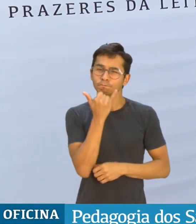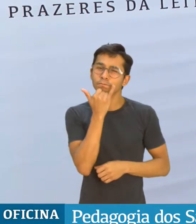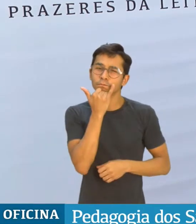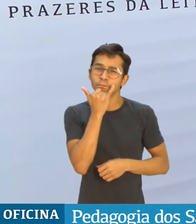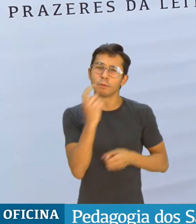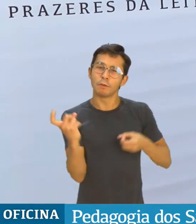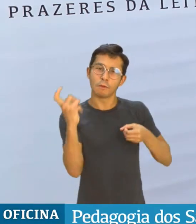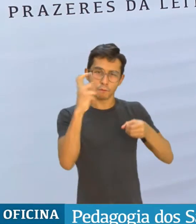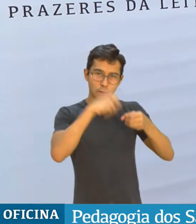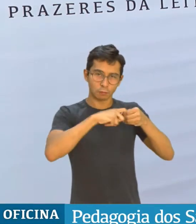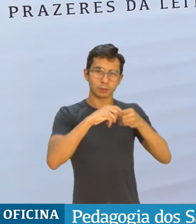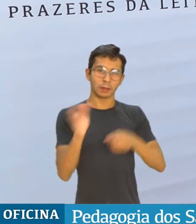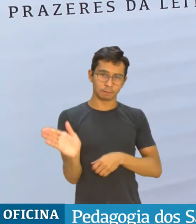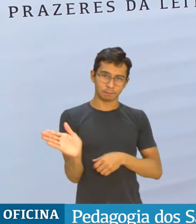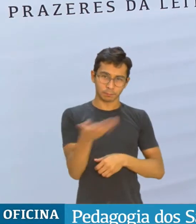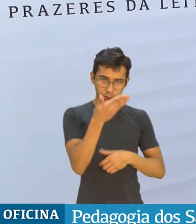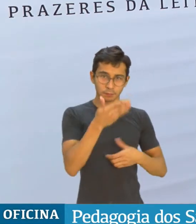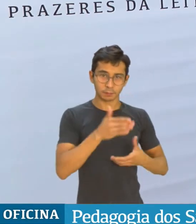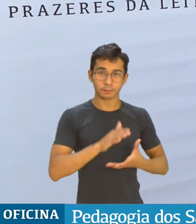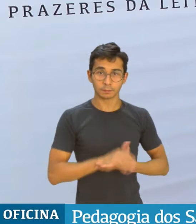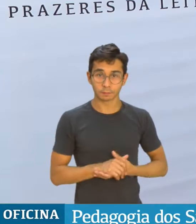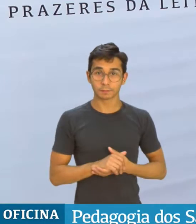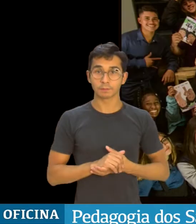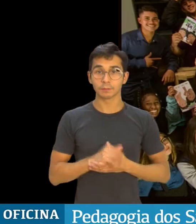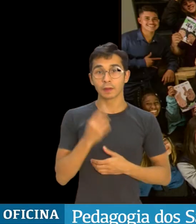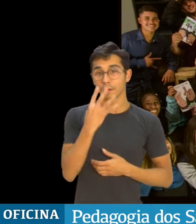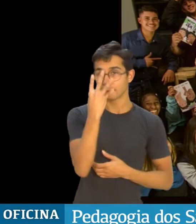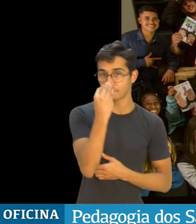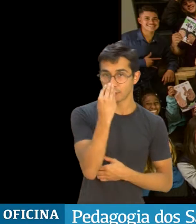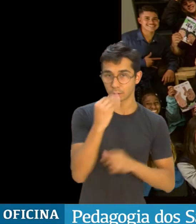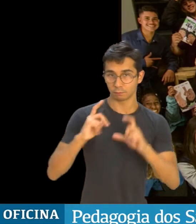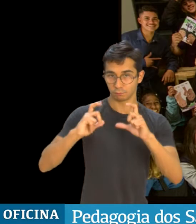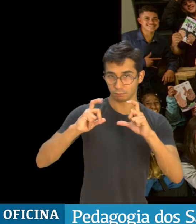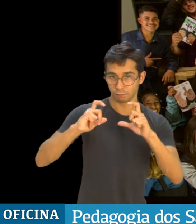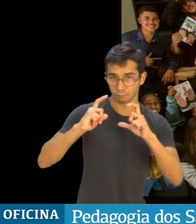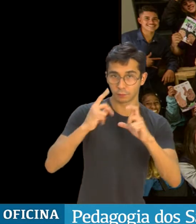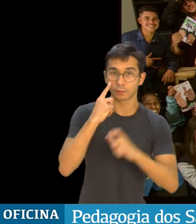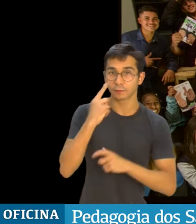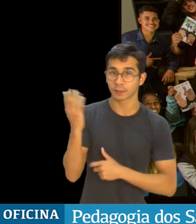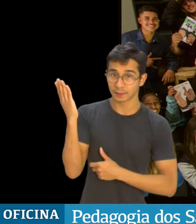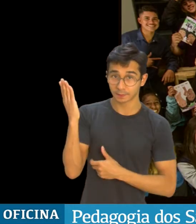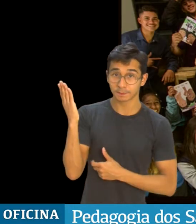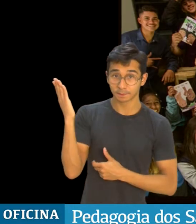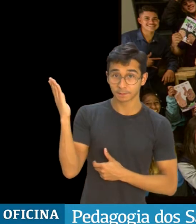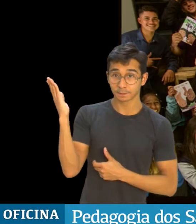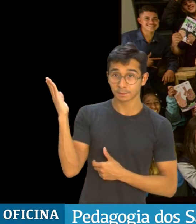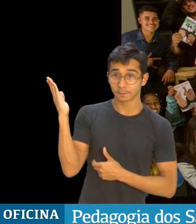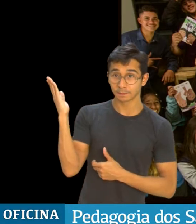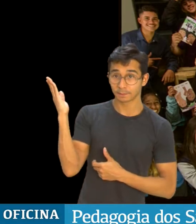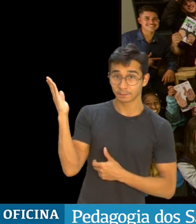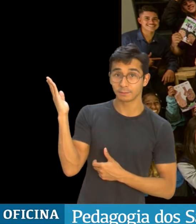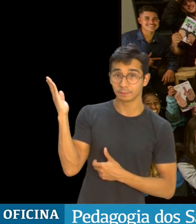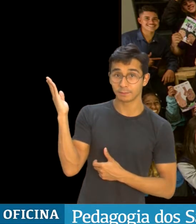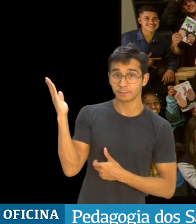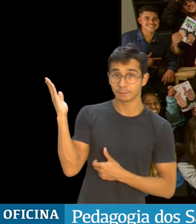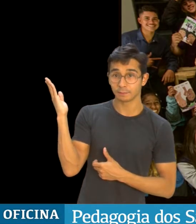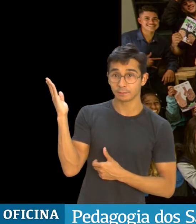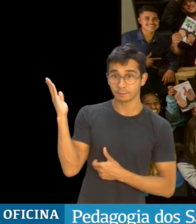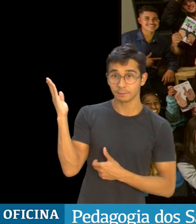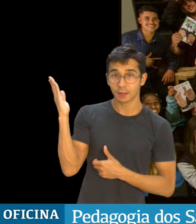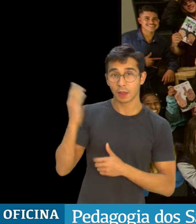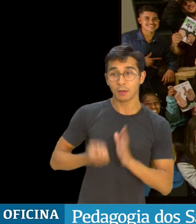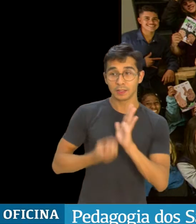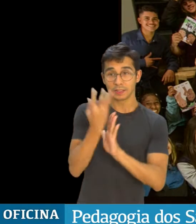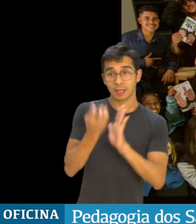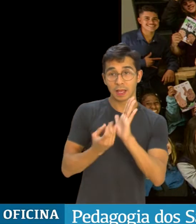desculpa. Eu selecionei essa foto, que é uma foto de um sarau e uma premiação que a gente fez no ano passado, de